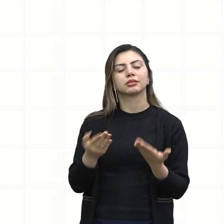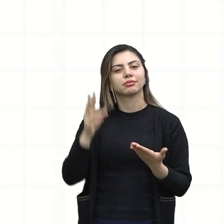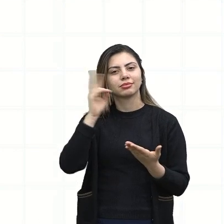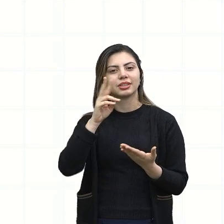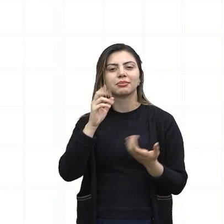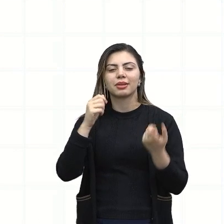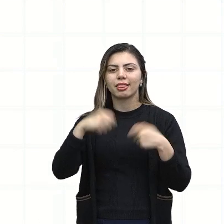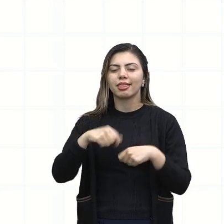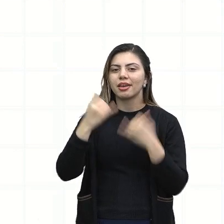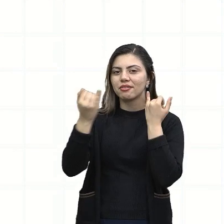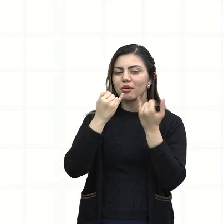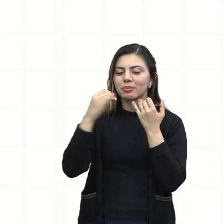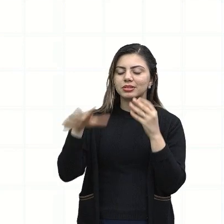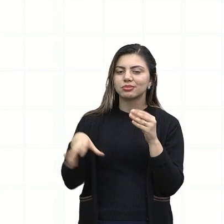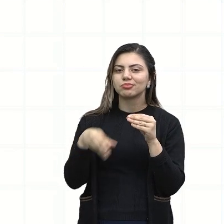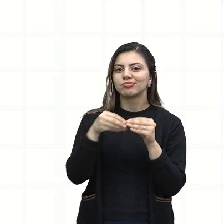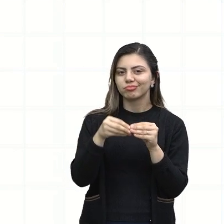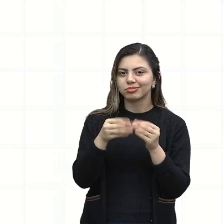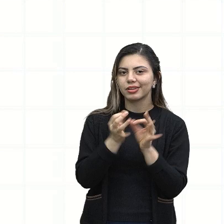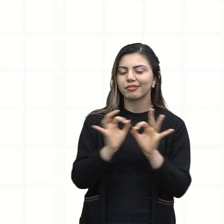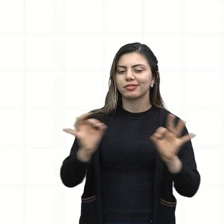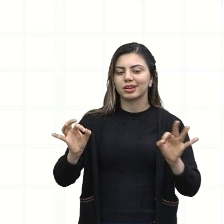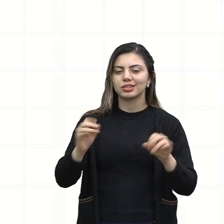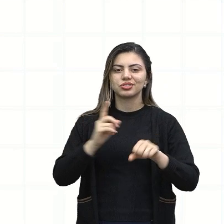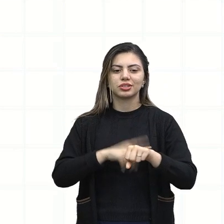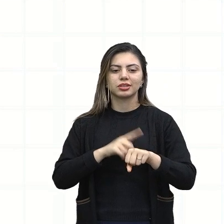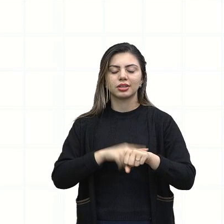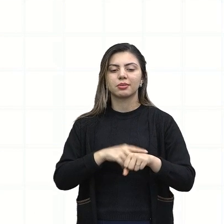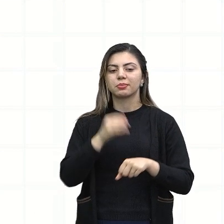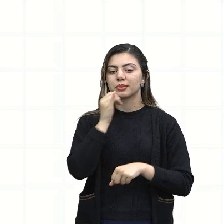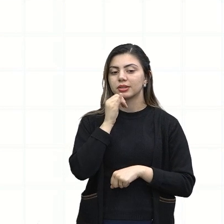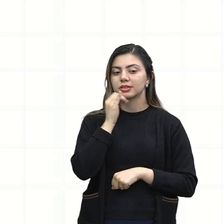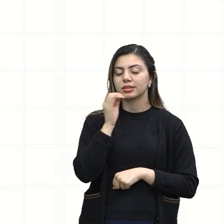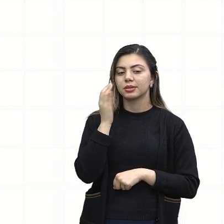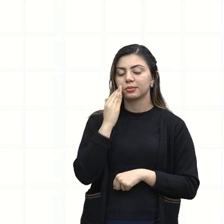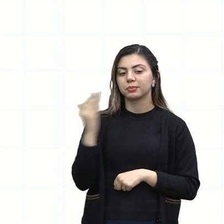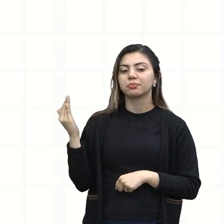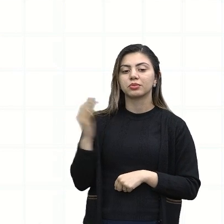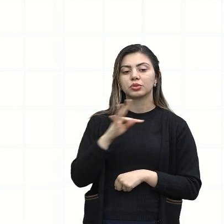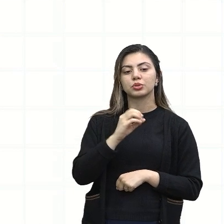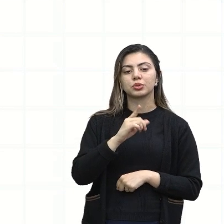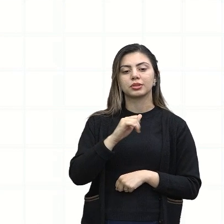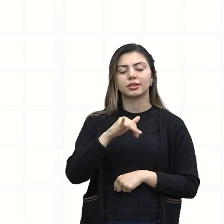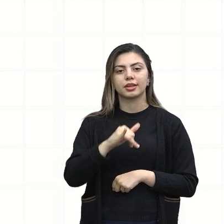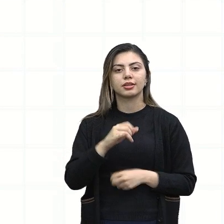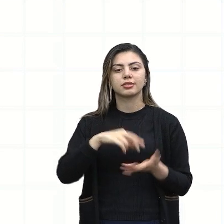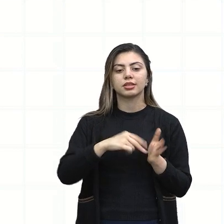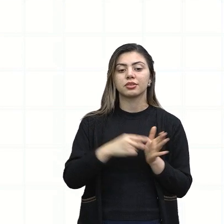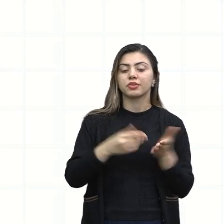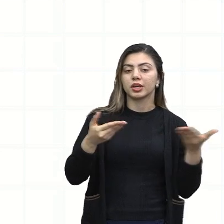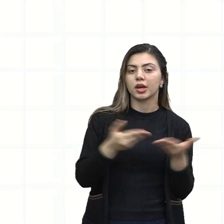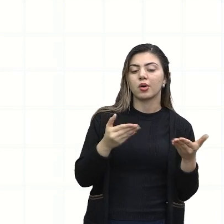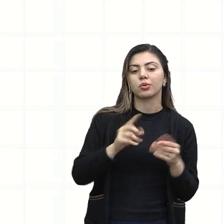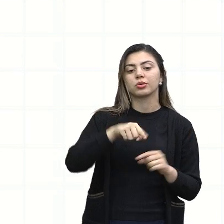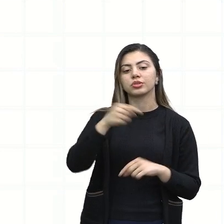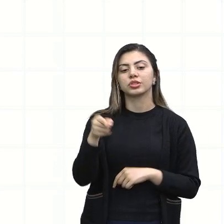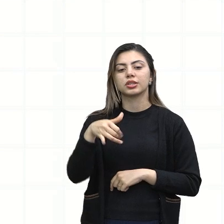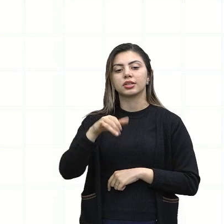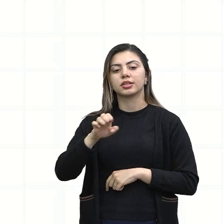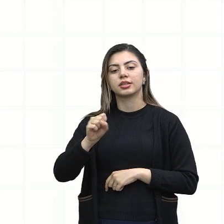adicionar essa informação de tempo, né? Então, nós temos today, que significa hoje,